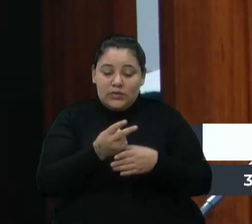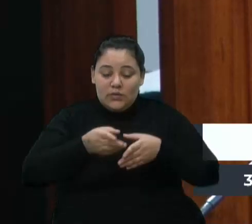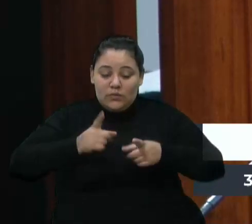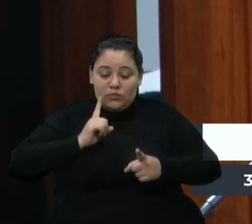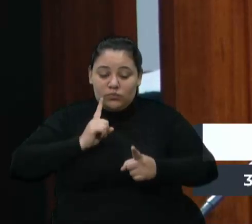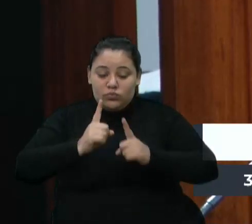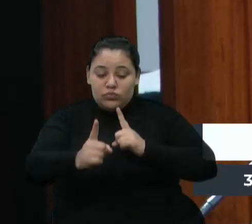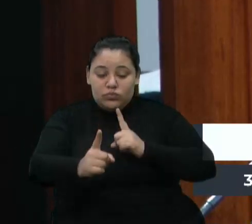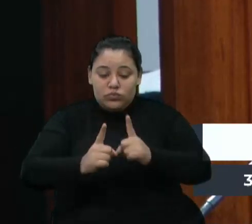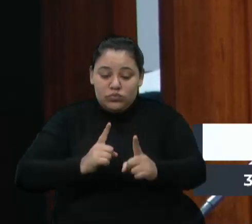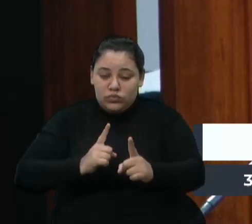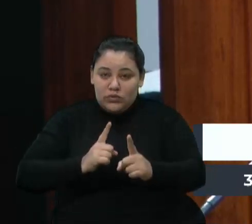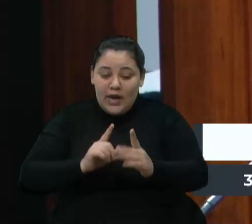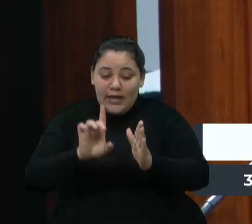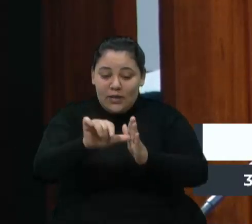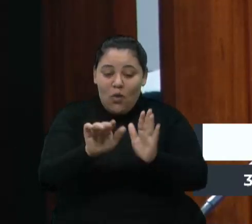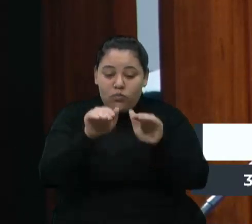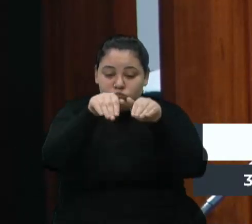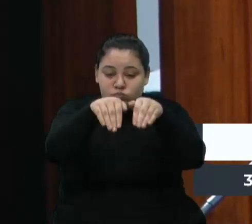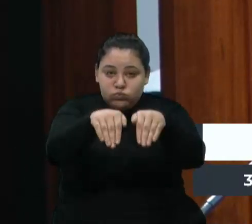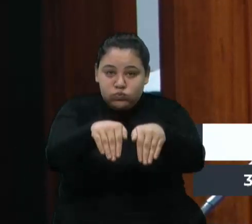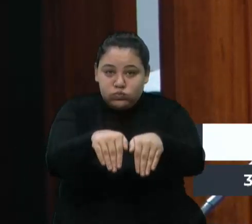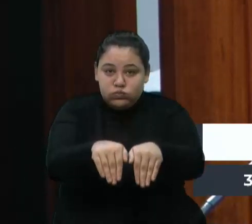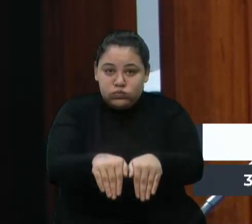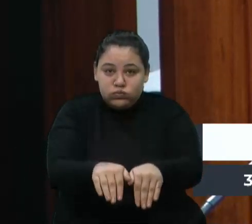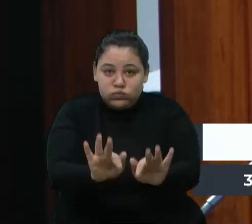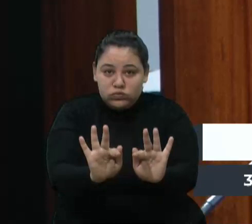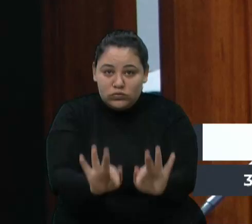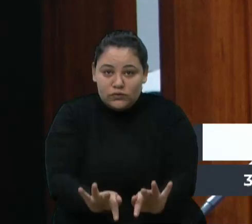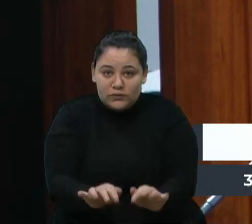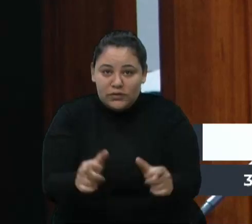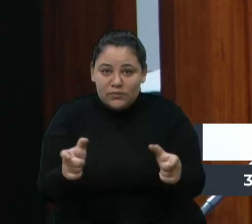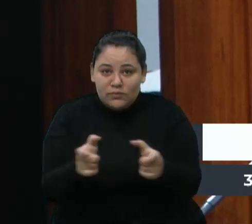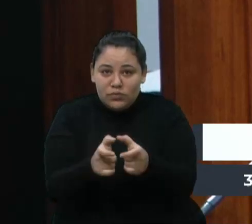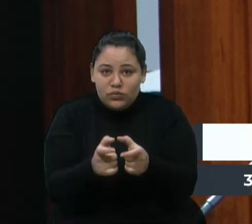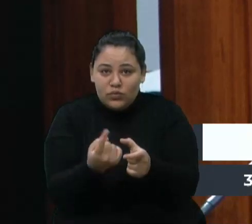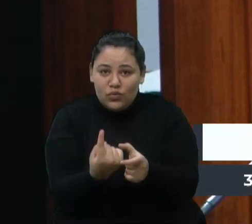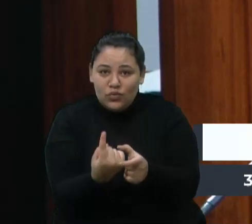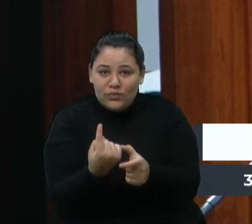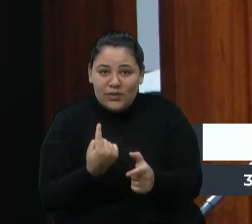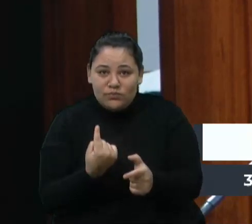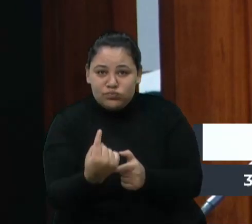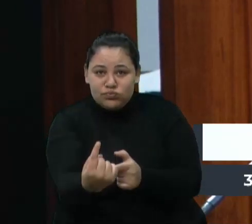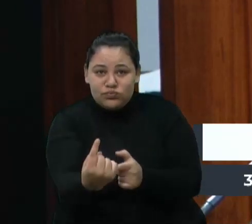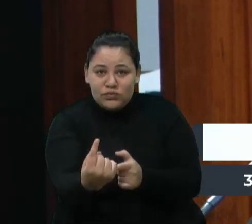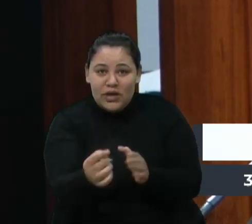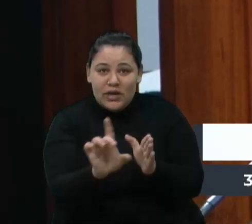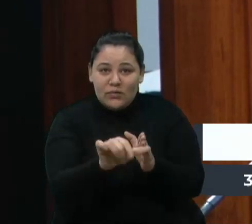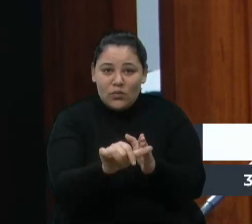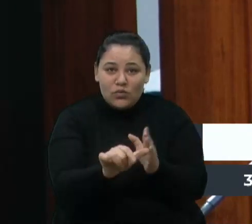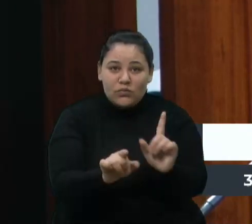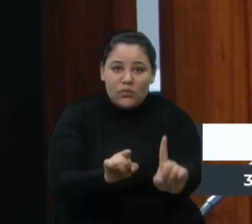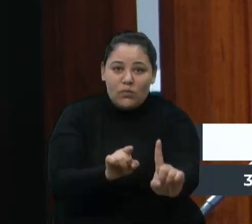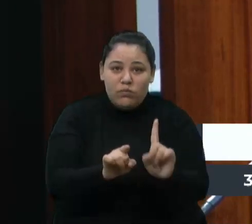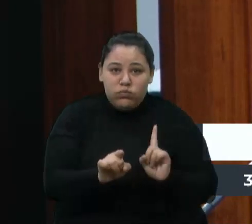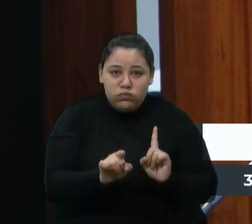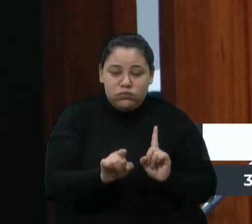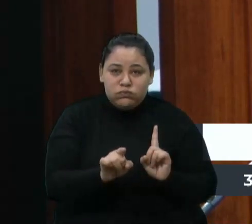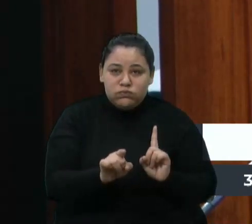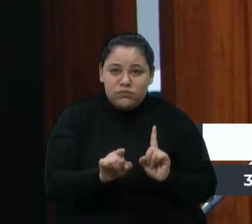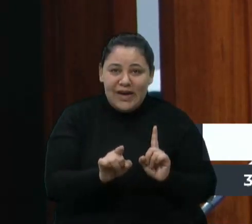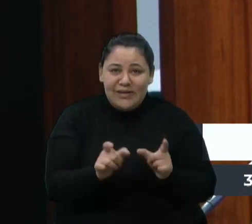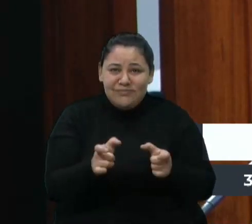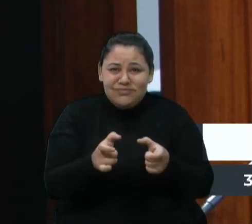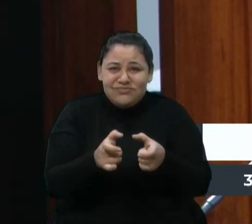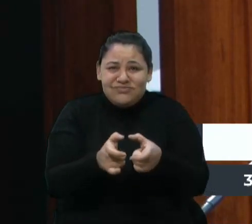ali se reduz para uma, né? Ou no subir também, seria duas pistas, ali se reduz para uma, fica